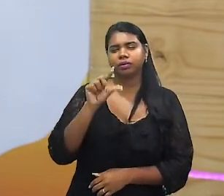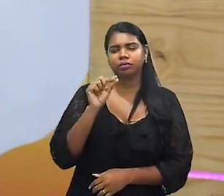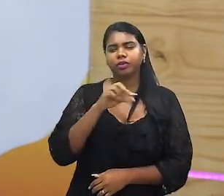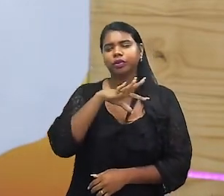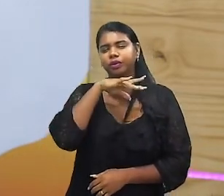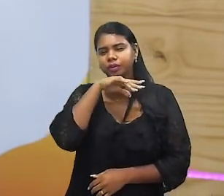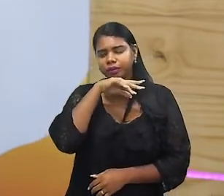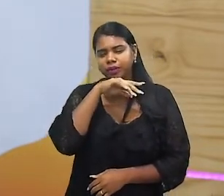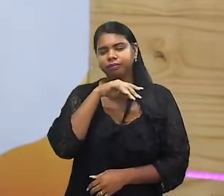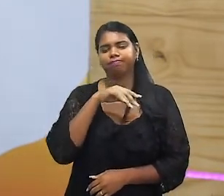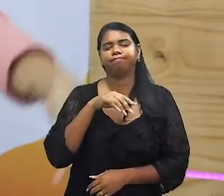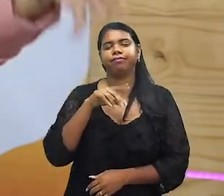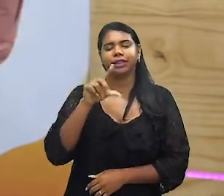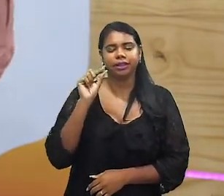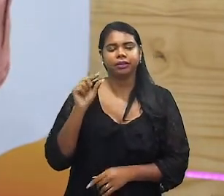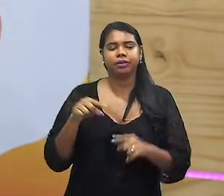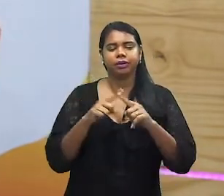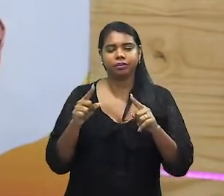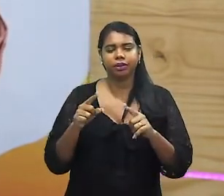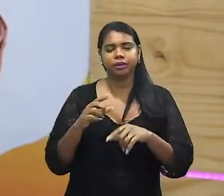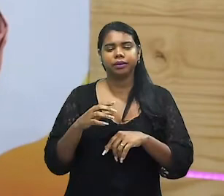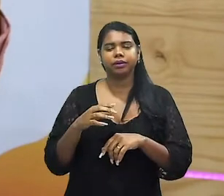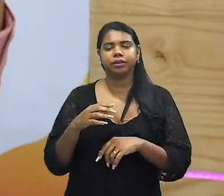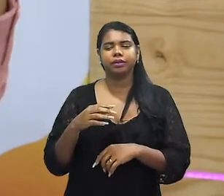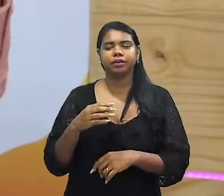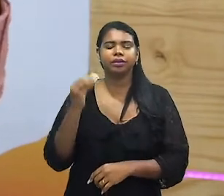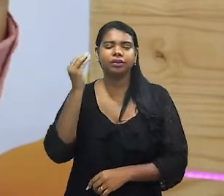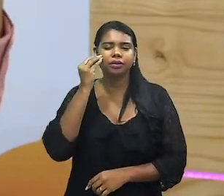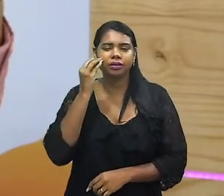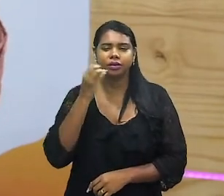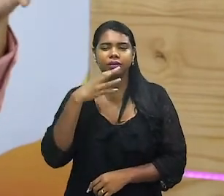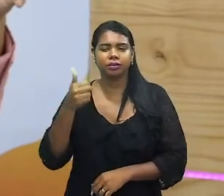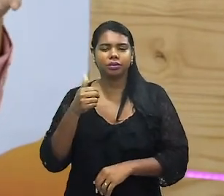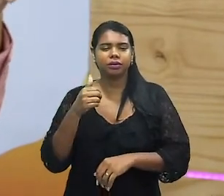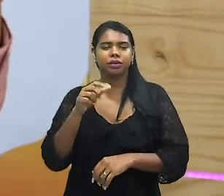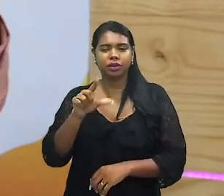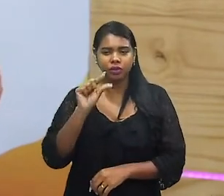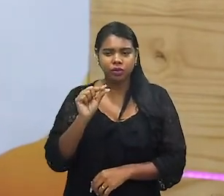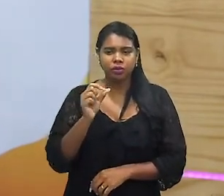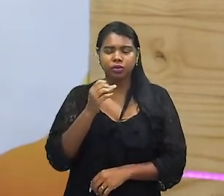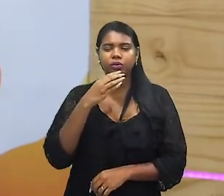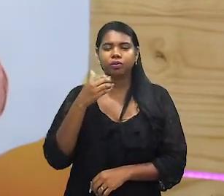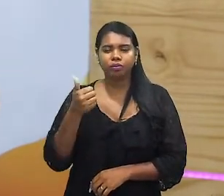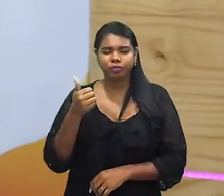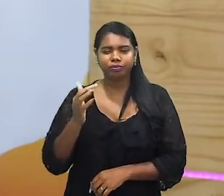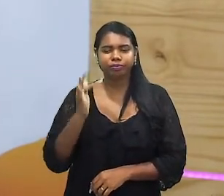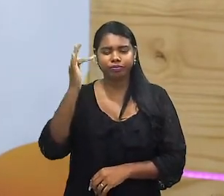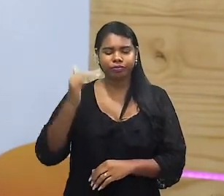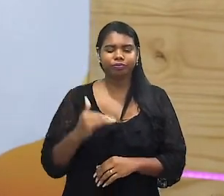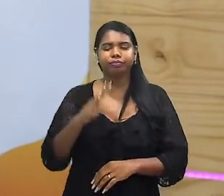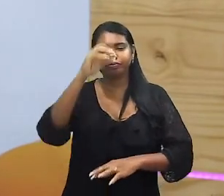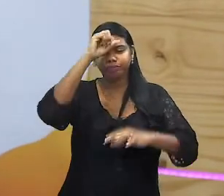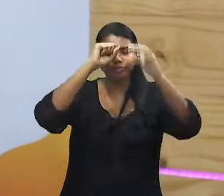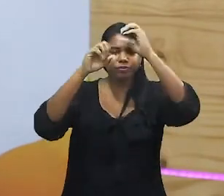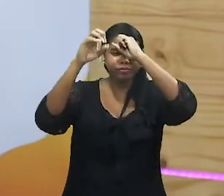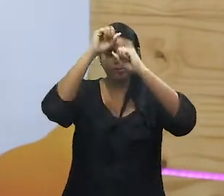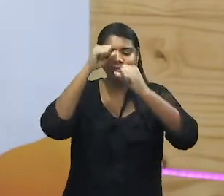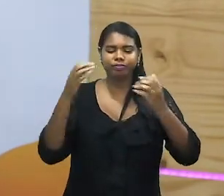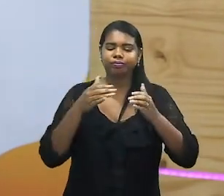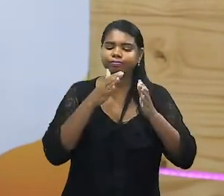ruim dessa escolha para uma experiência boa e uma escolha boa. Então, a aprendizagem, certo?